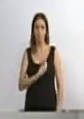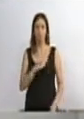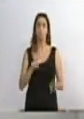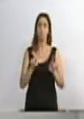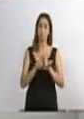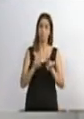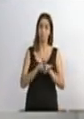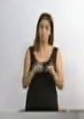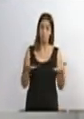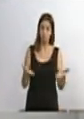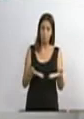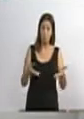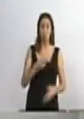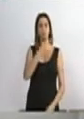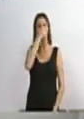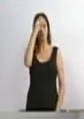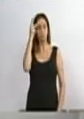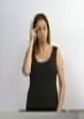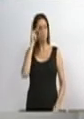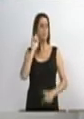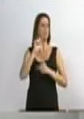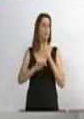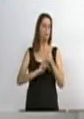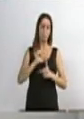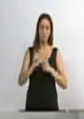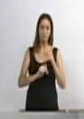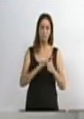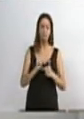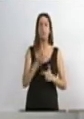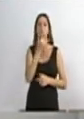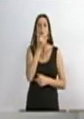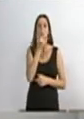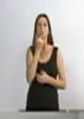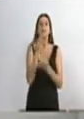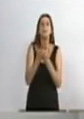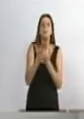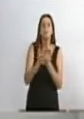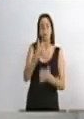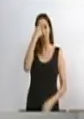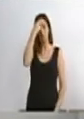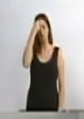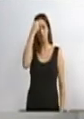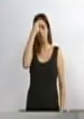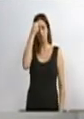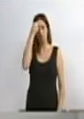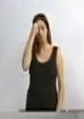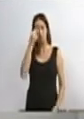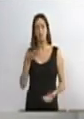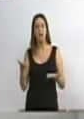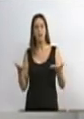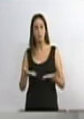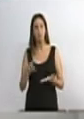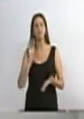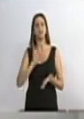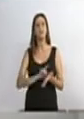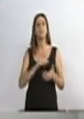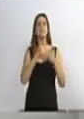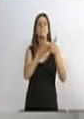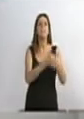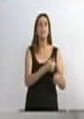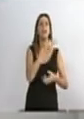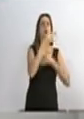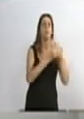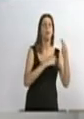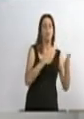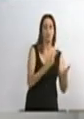que estão ocupando os bancos das universidades acabam ouvindo os fascistas.